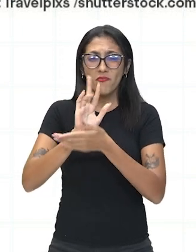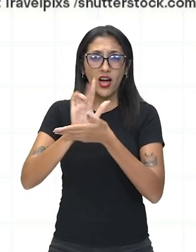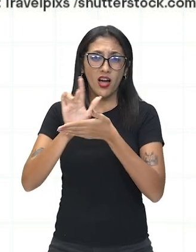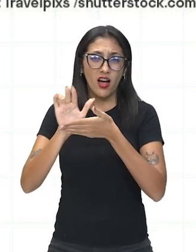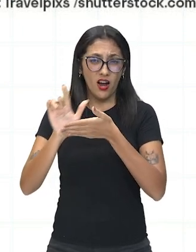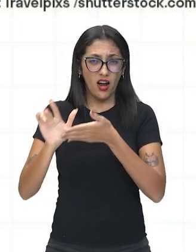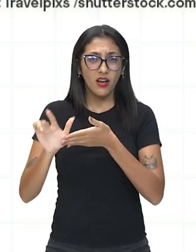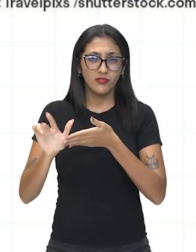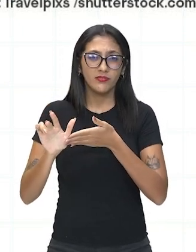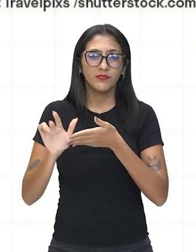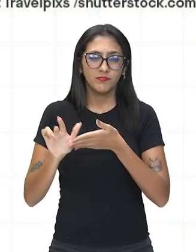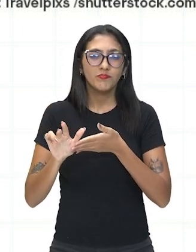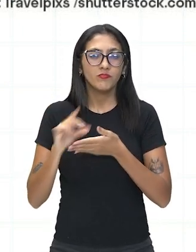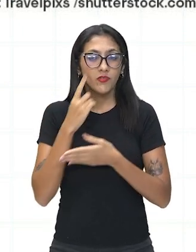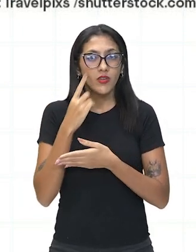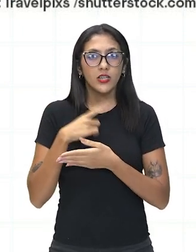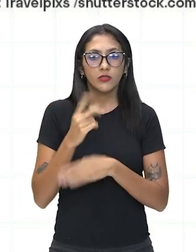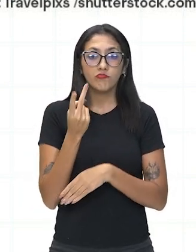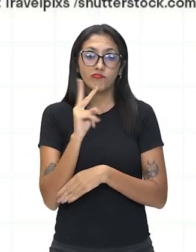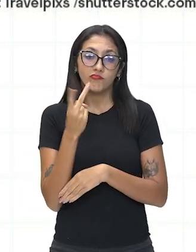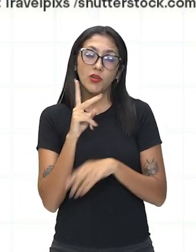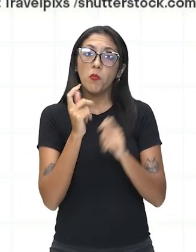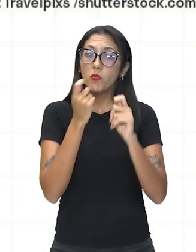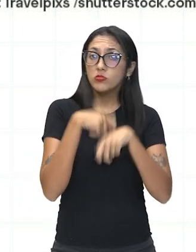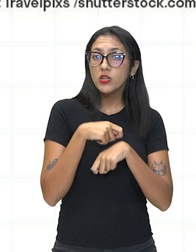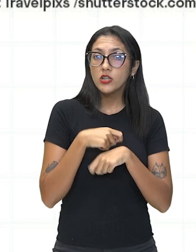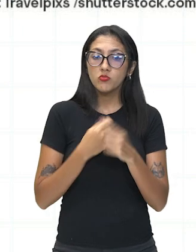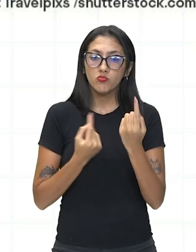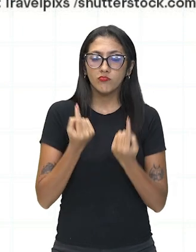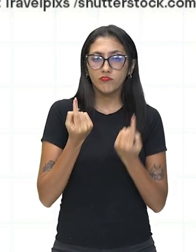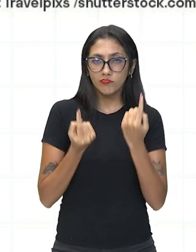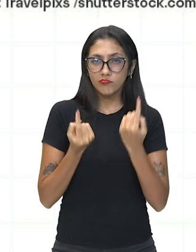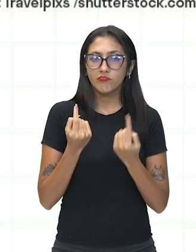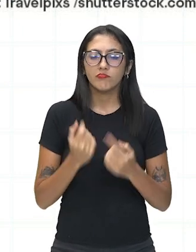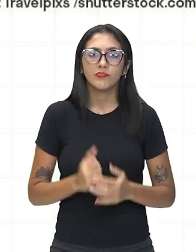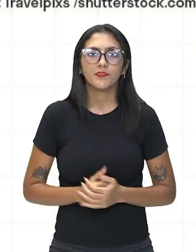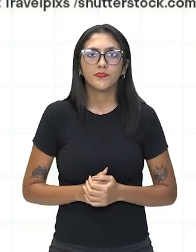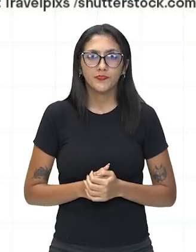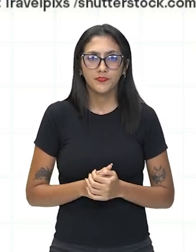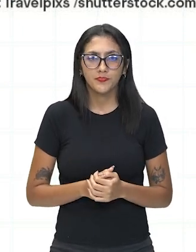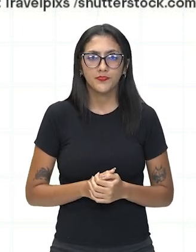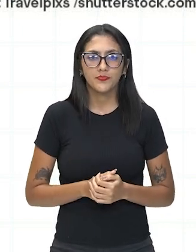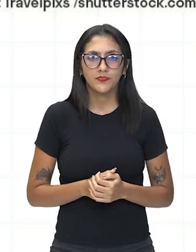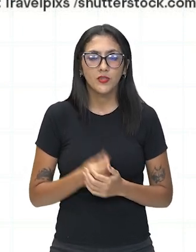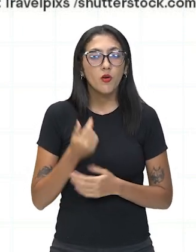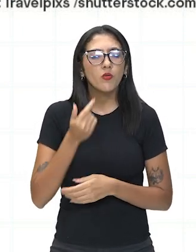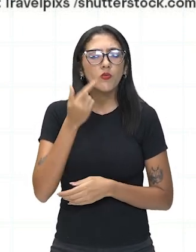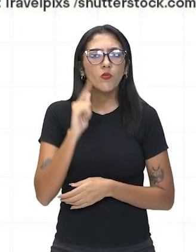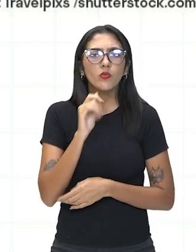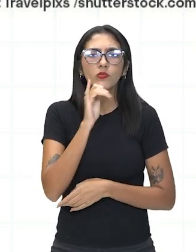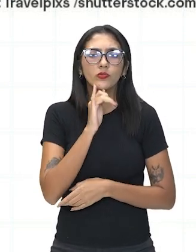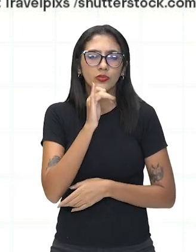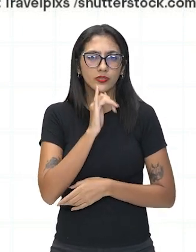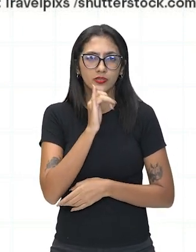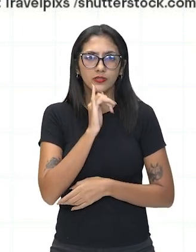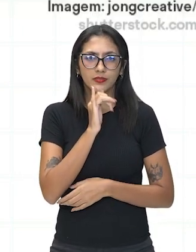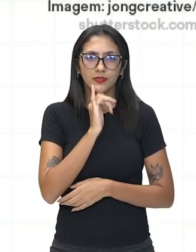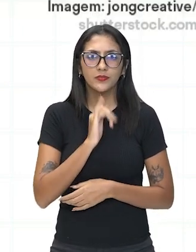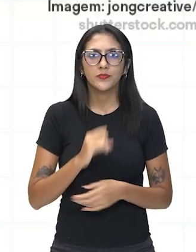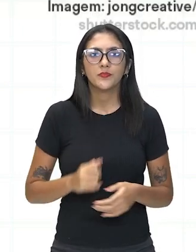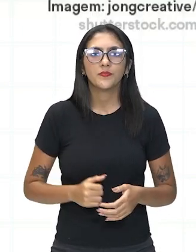te dando possibilidades aí. Próximo exemplo, vamos ver aqui comigo, diz o seguinte.